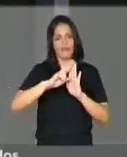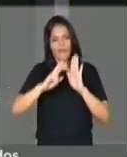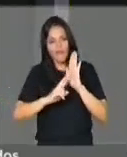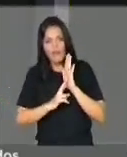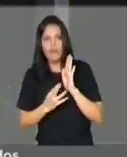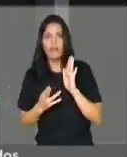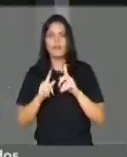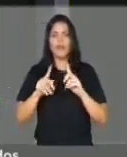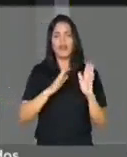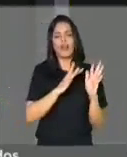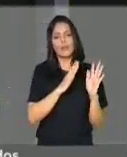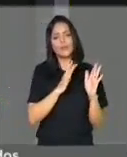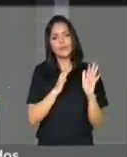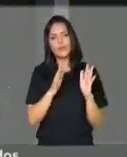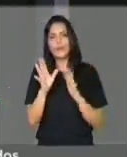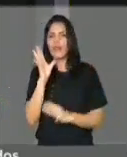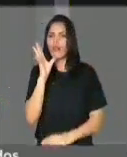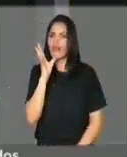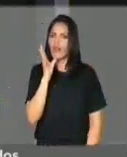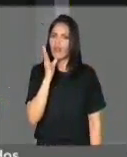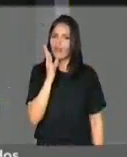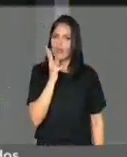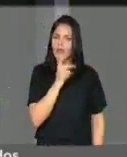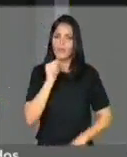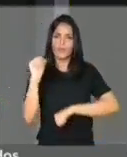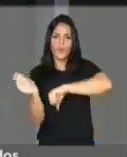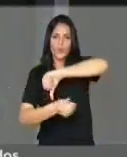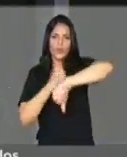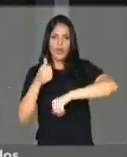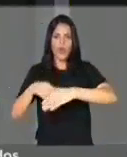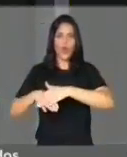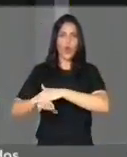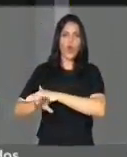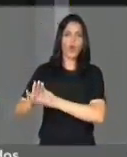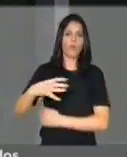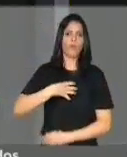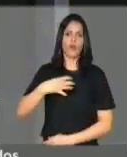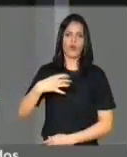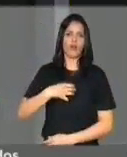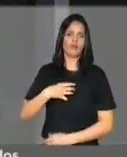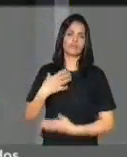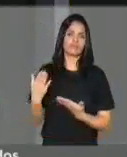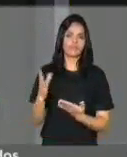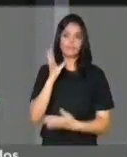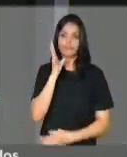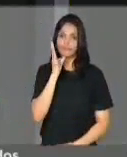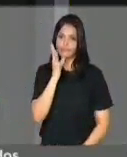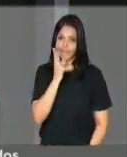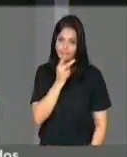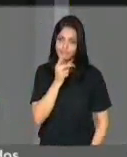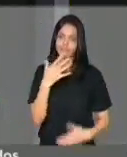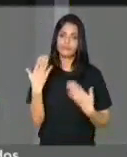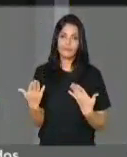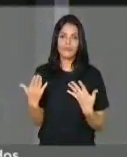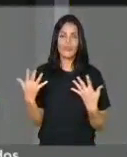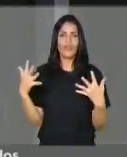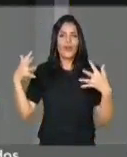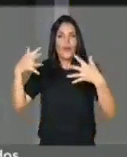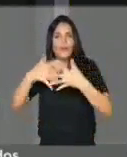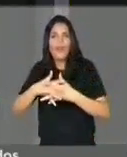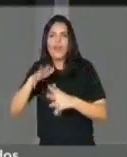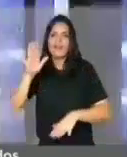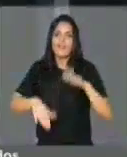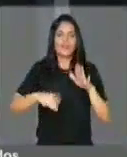processo lento, como são lentas todas as mudanças de comportamento, além do complexo na concepção e, por